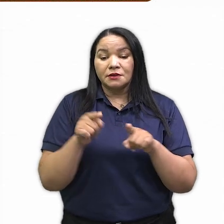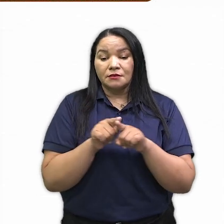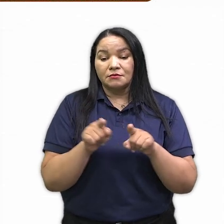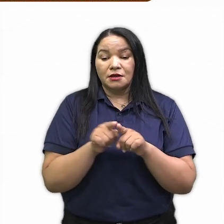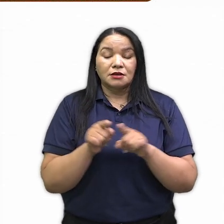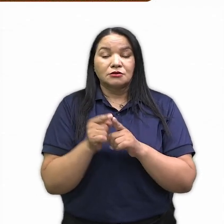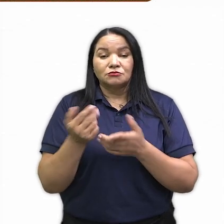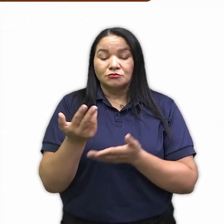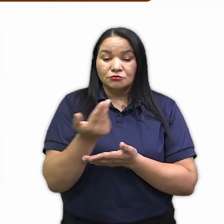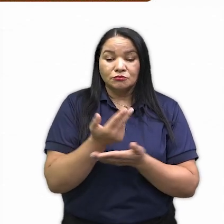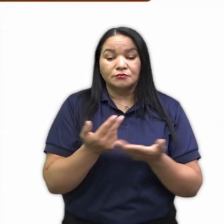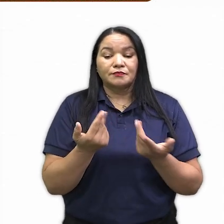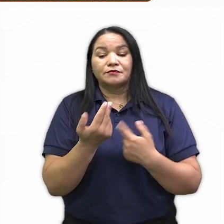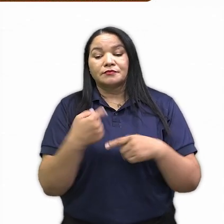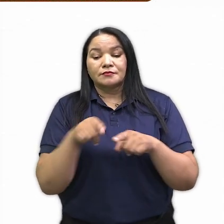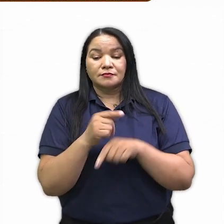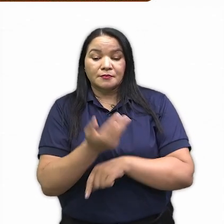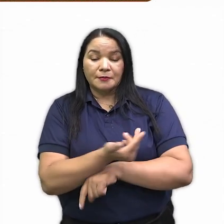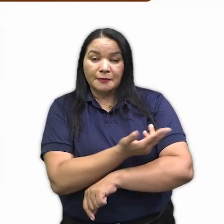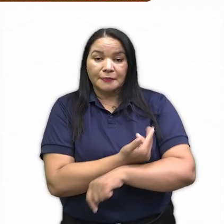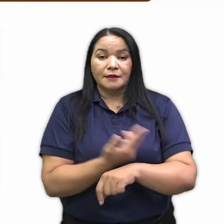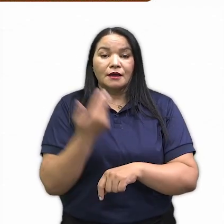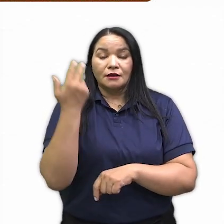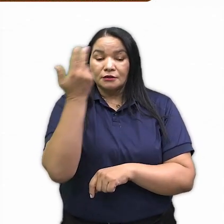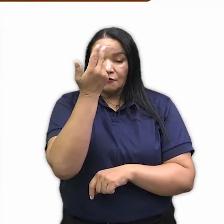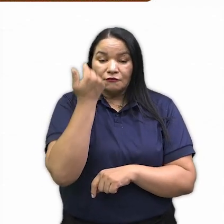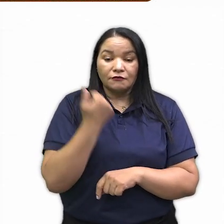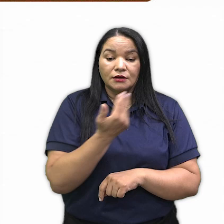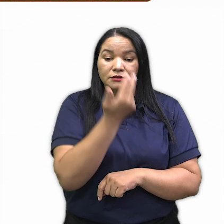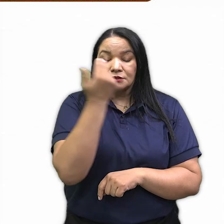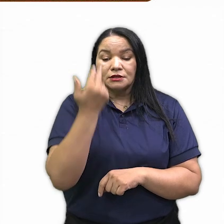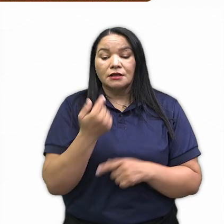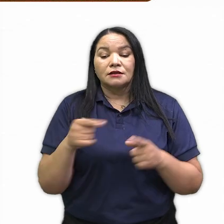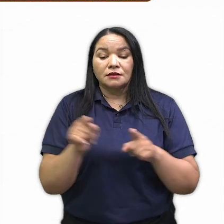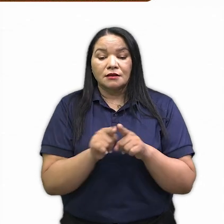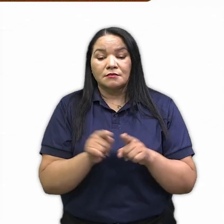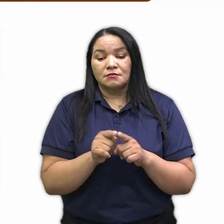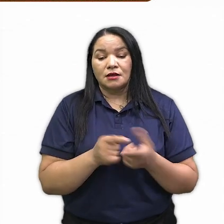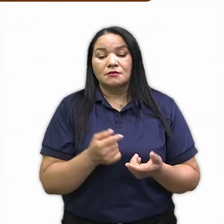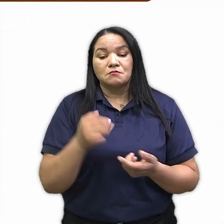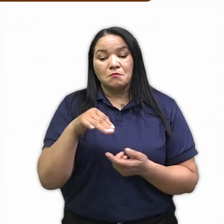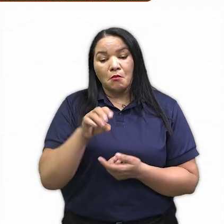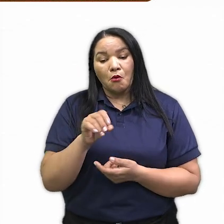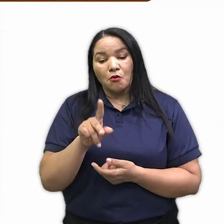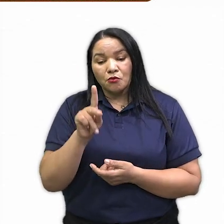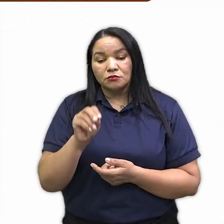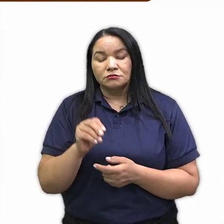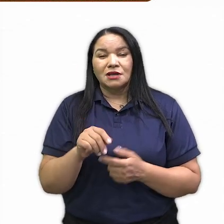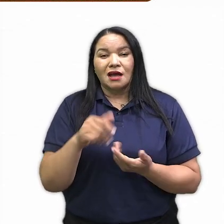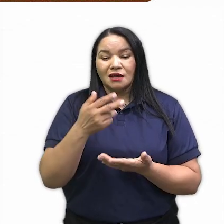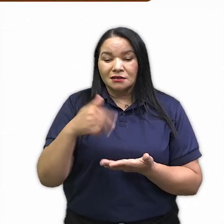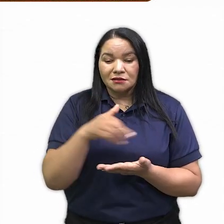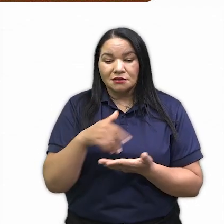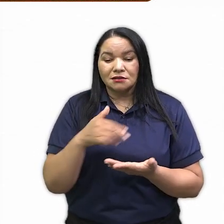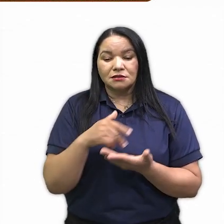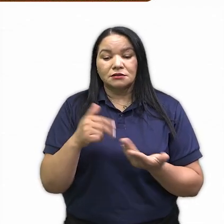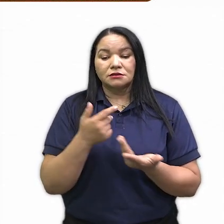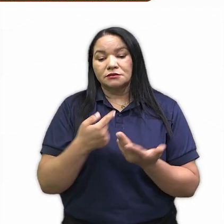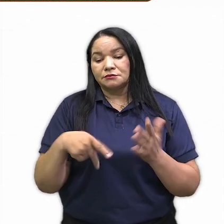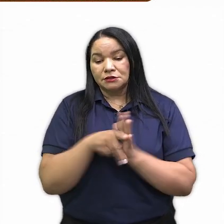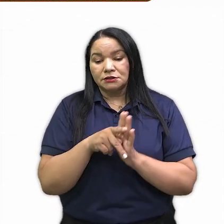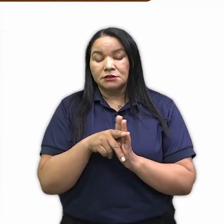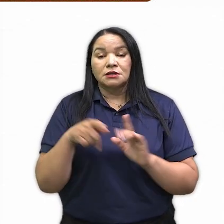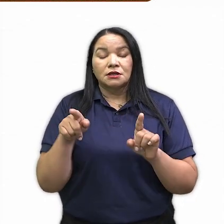se caracterizarem através das tatuagens na face, conhecido como muco, as danças tradicionais, o haka, e